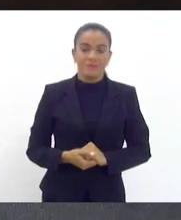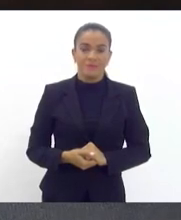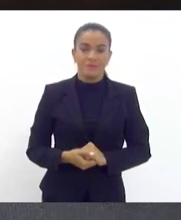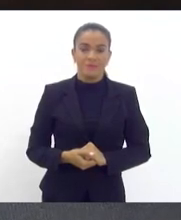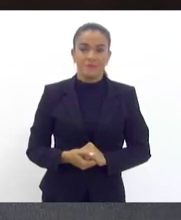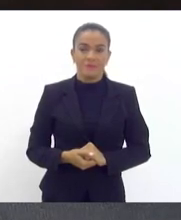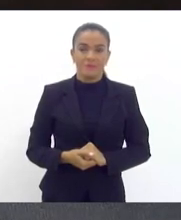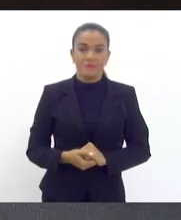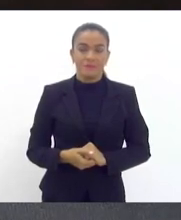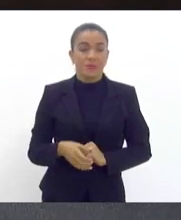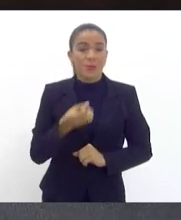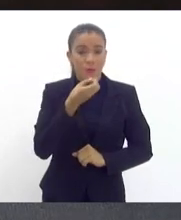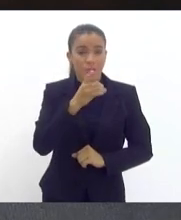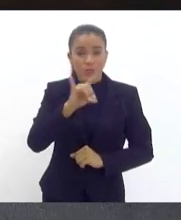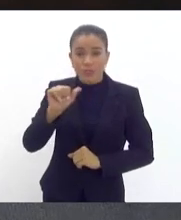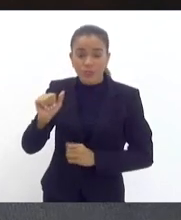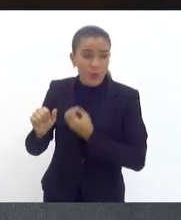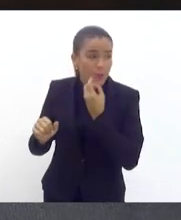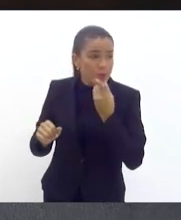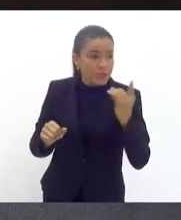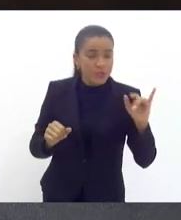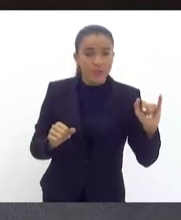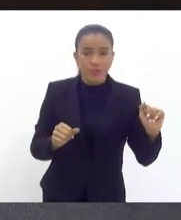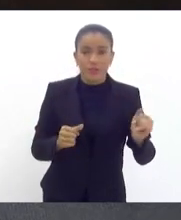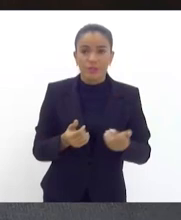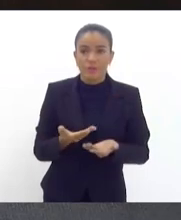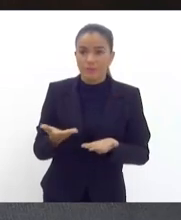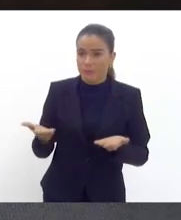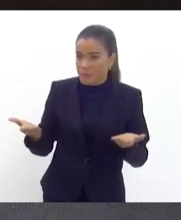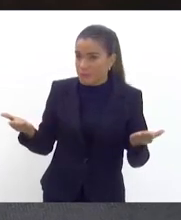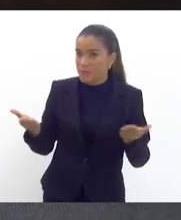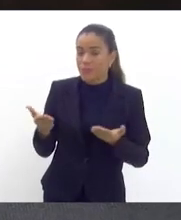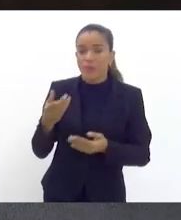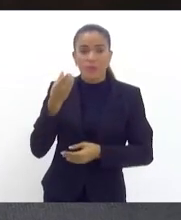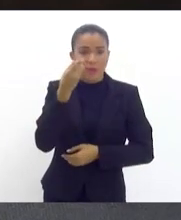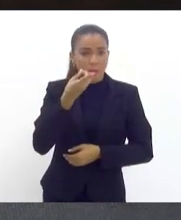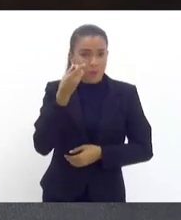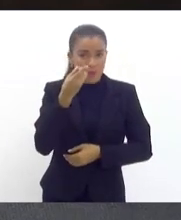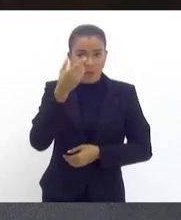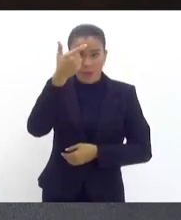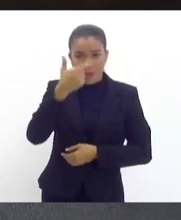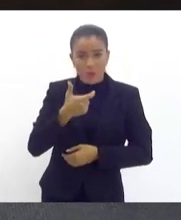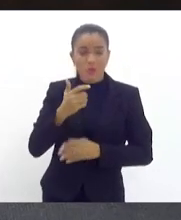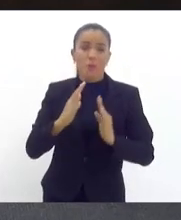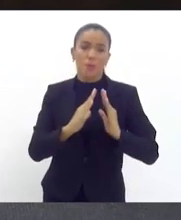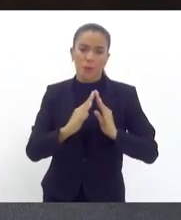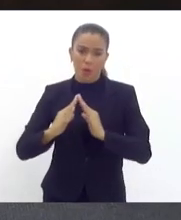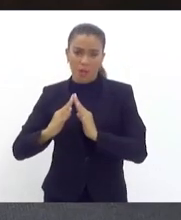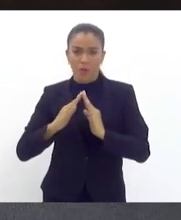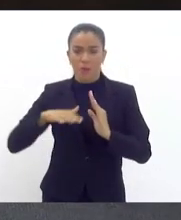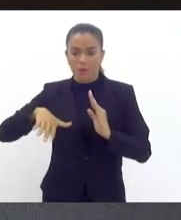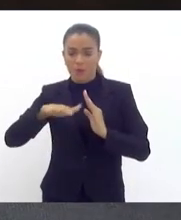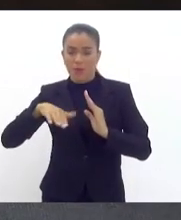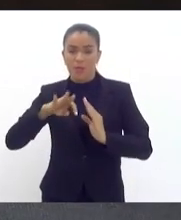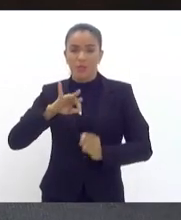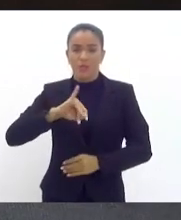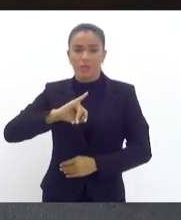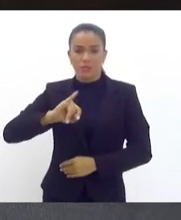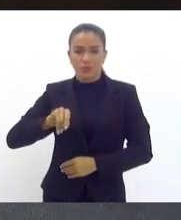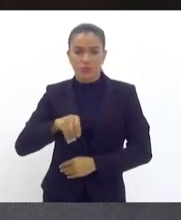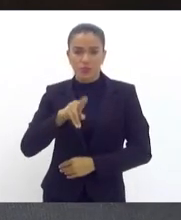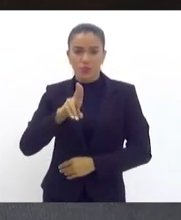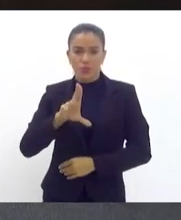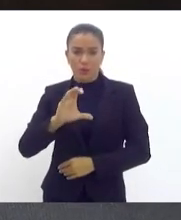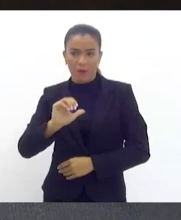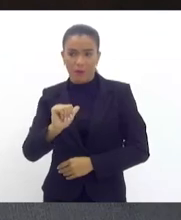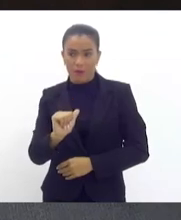Bom dia senhores Bom dia mesa Dr Marcos seus deputados eu sou o morador também da Tijuca e